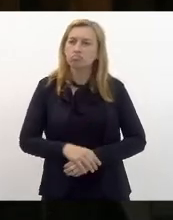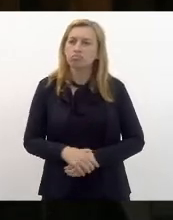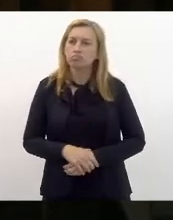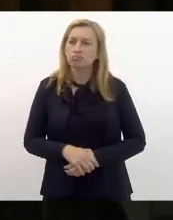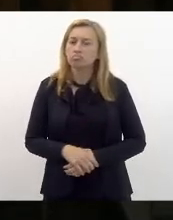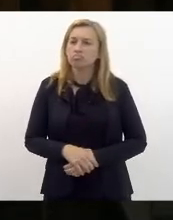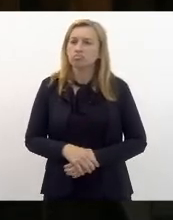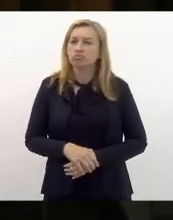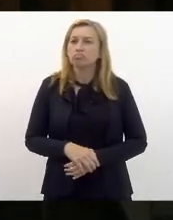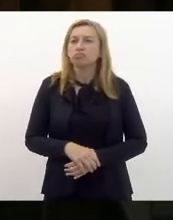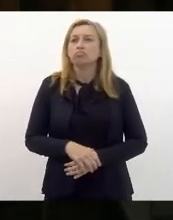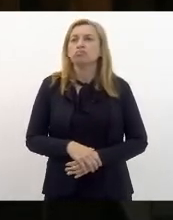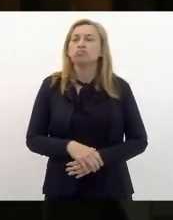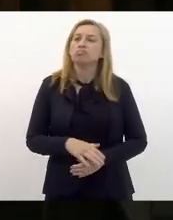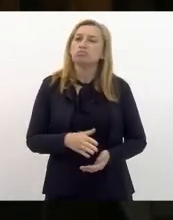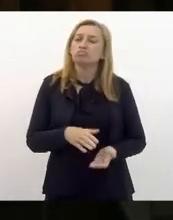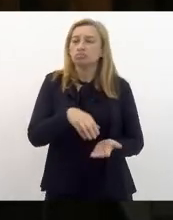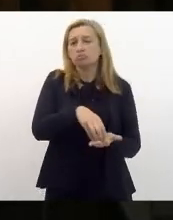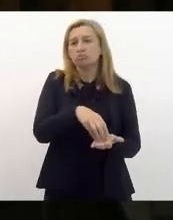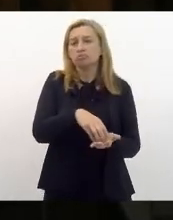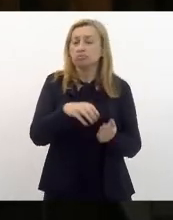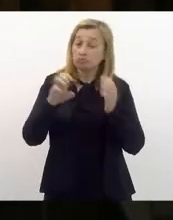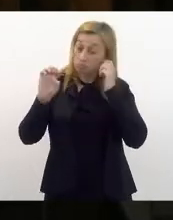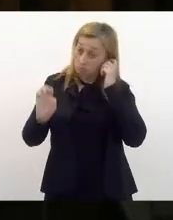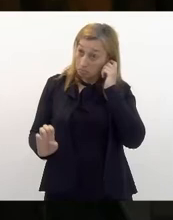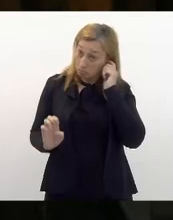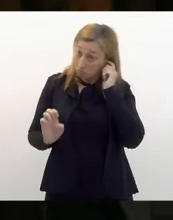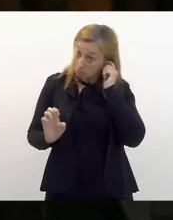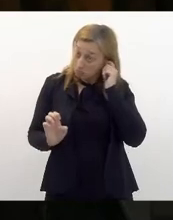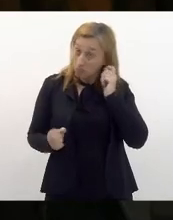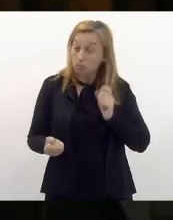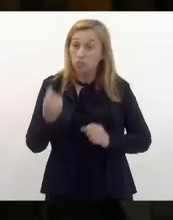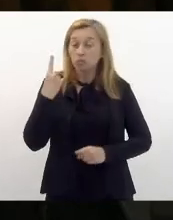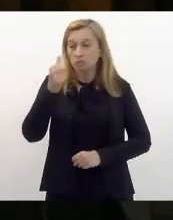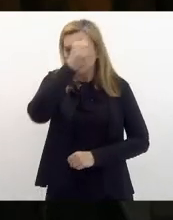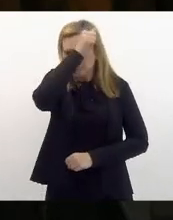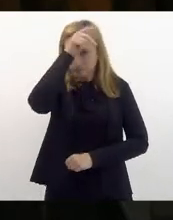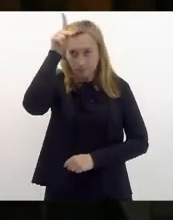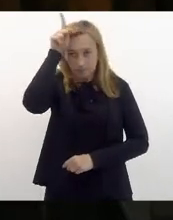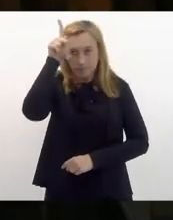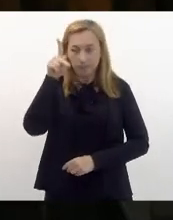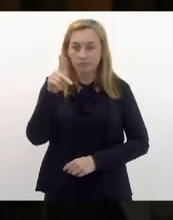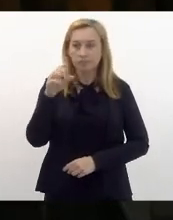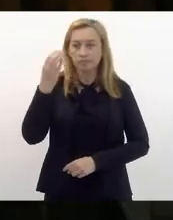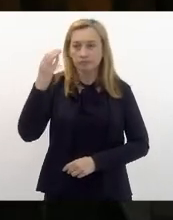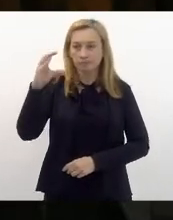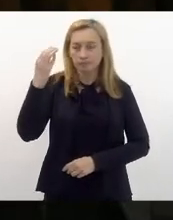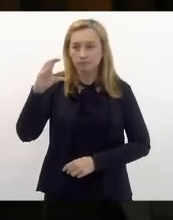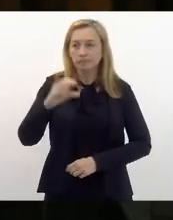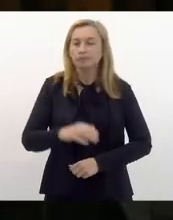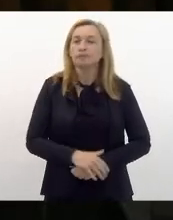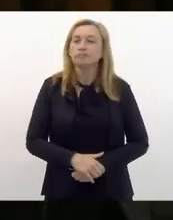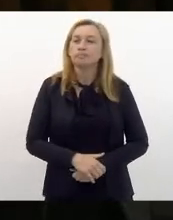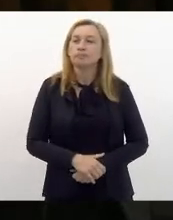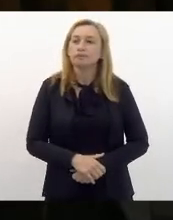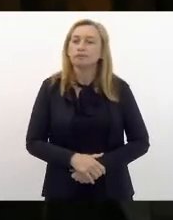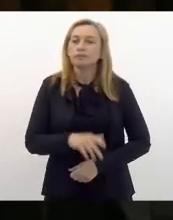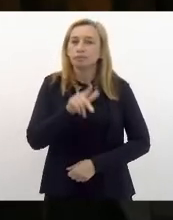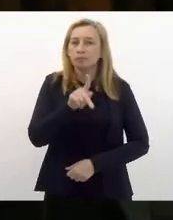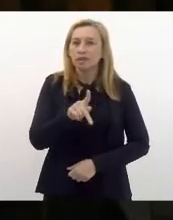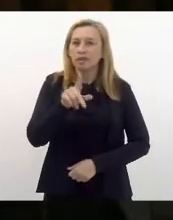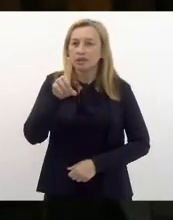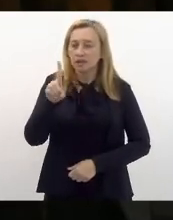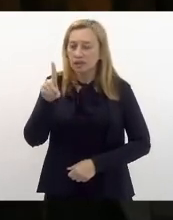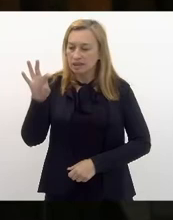centro-esquerda a candidatura do ex-prefeito de Niterói pelo nosso